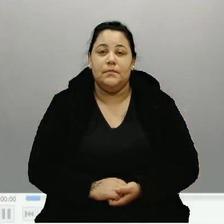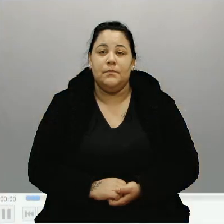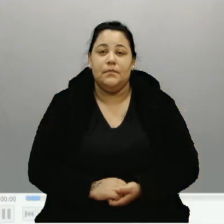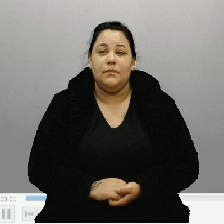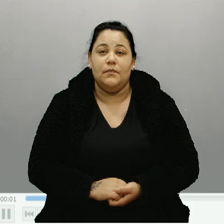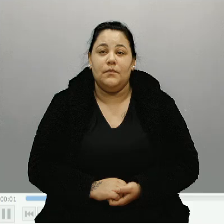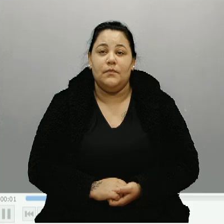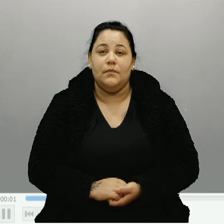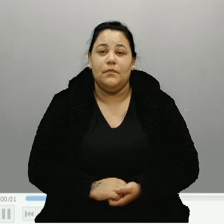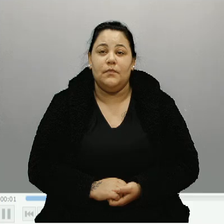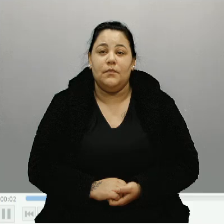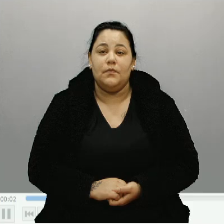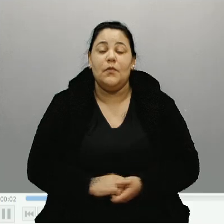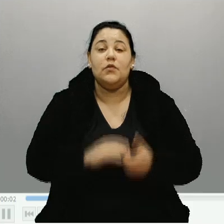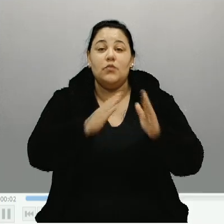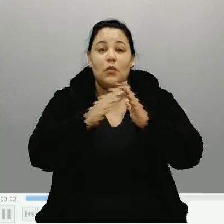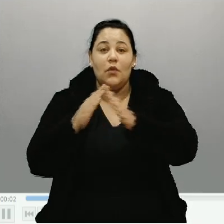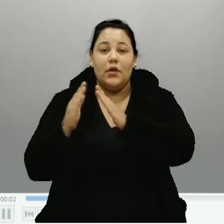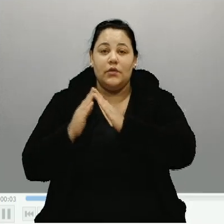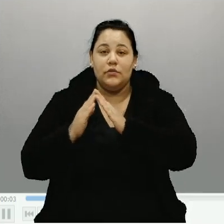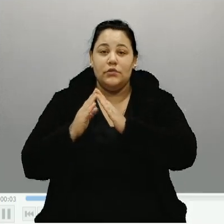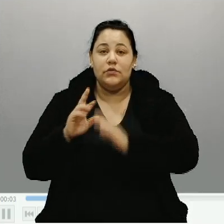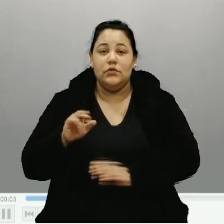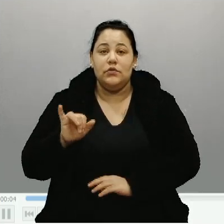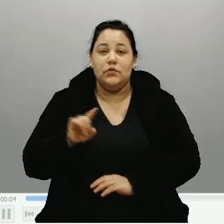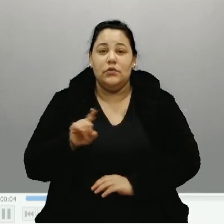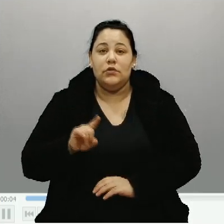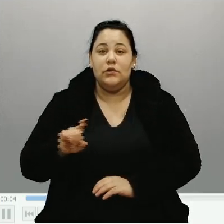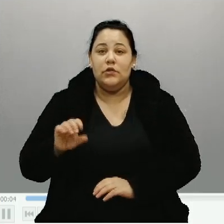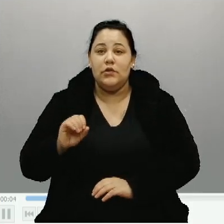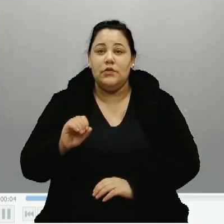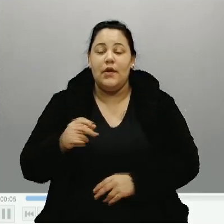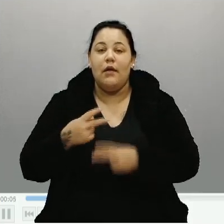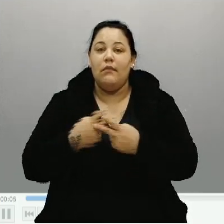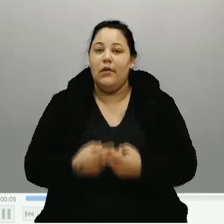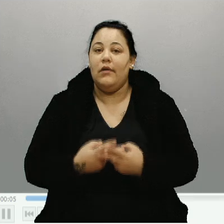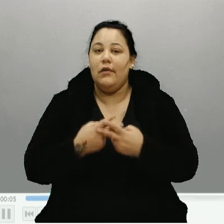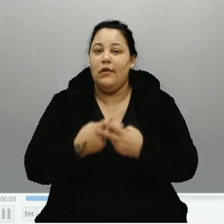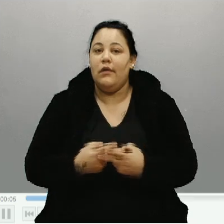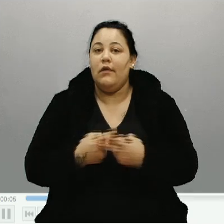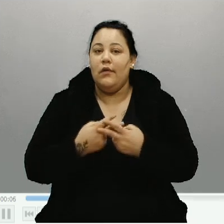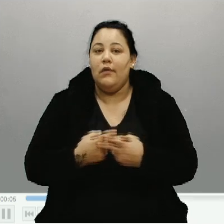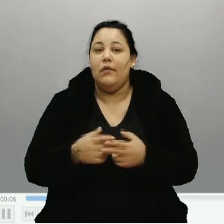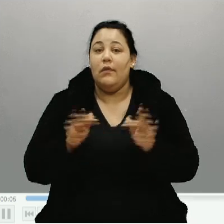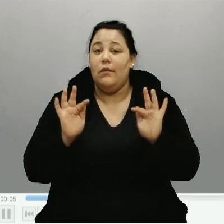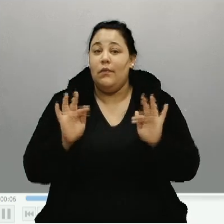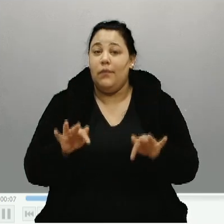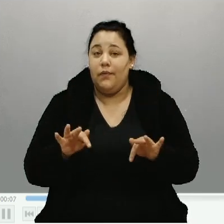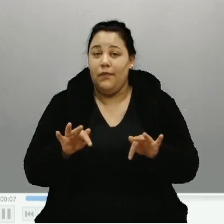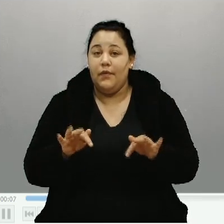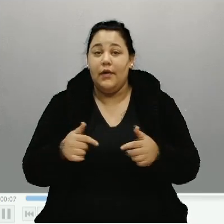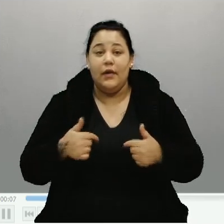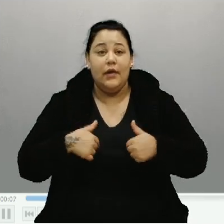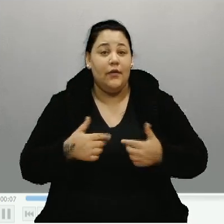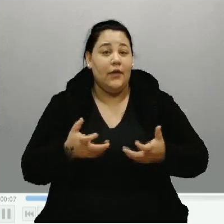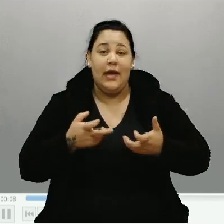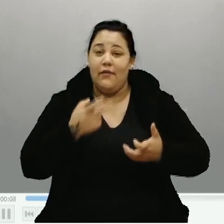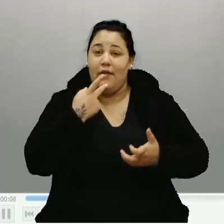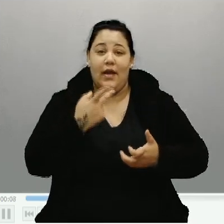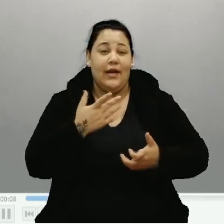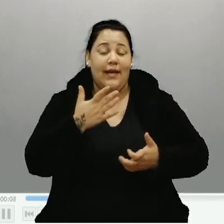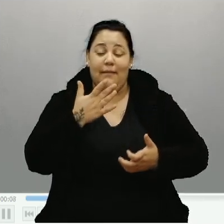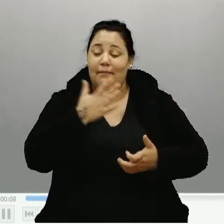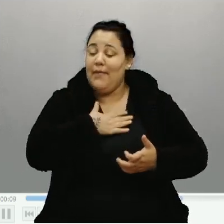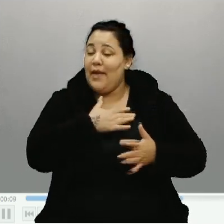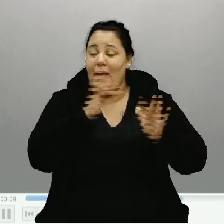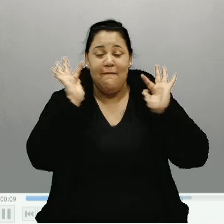Quero dizer aos moradores do Riso que se a paciência de vocês está se esgotando, eu quero dizer que a minha esgotou. Nós fizemos